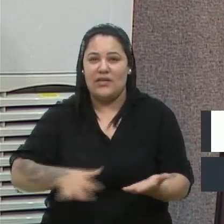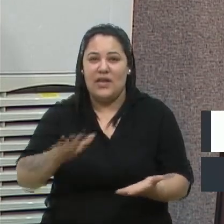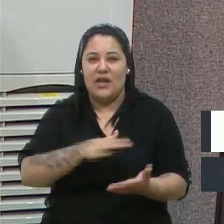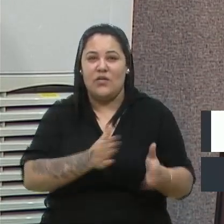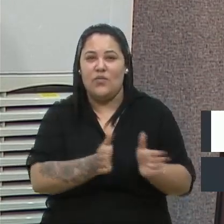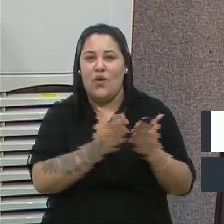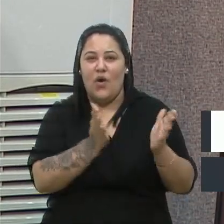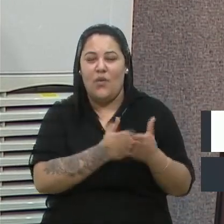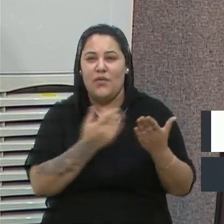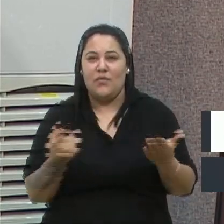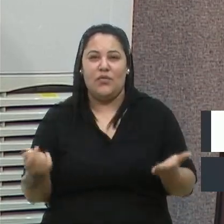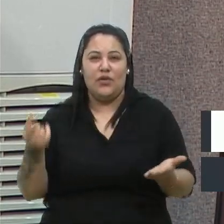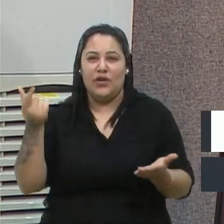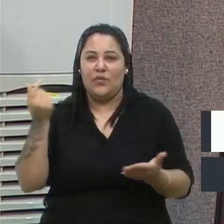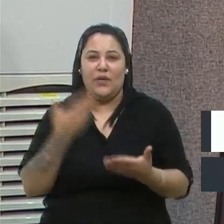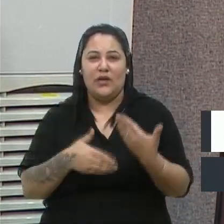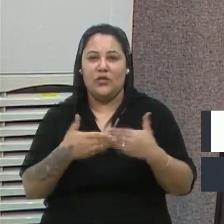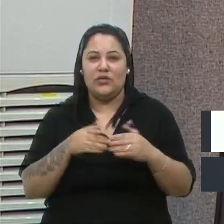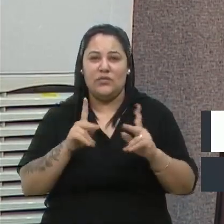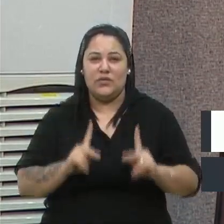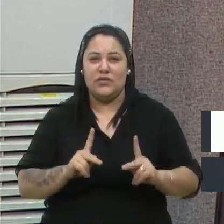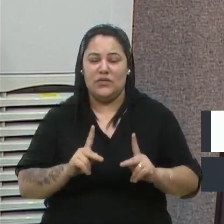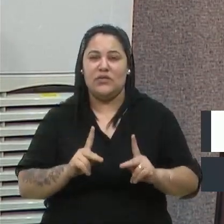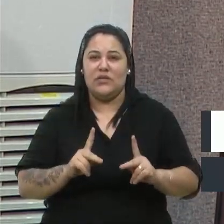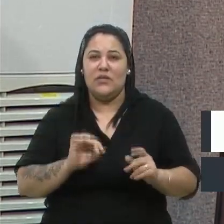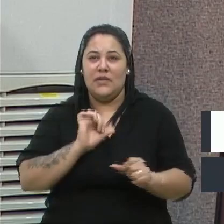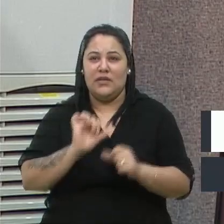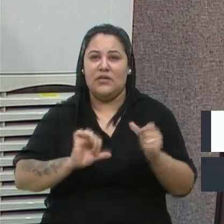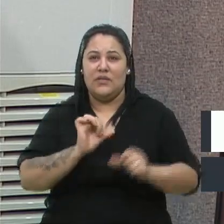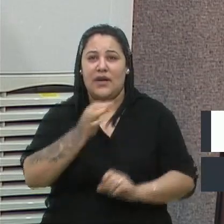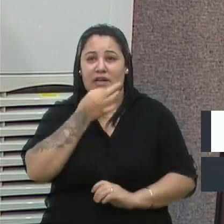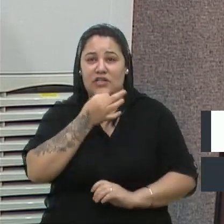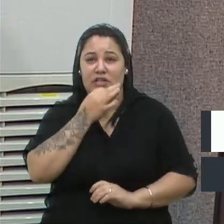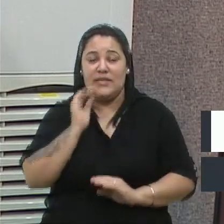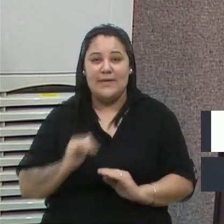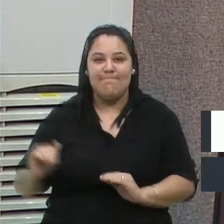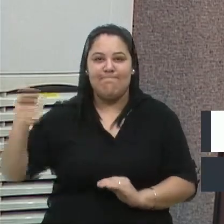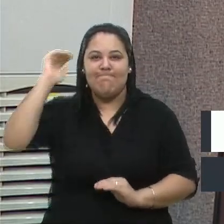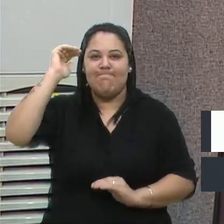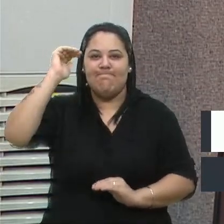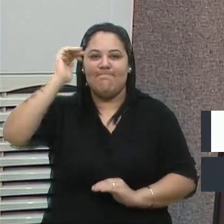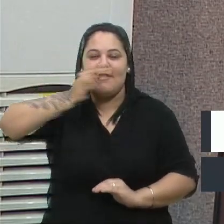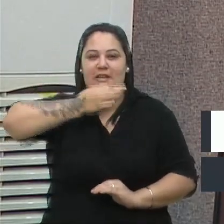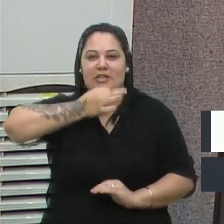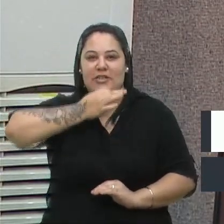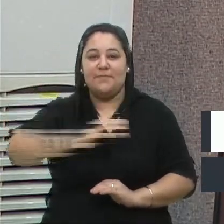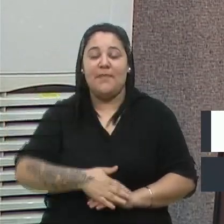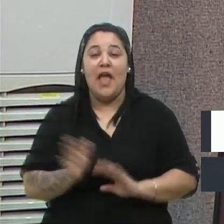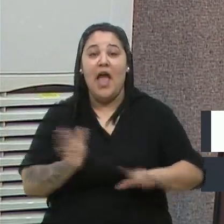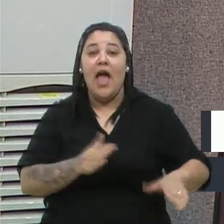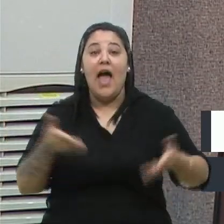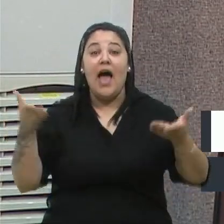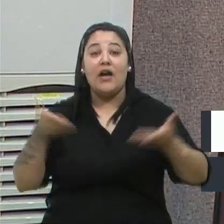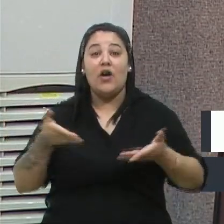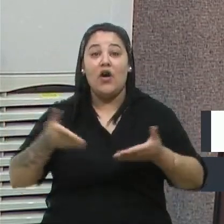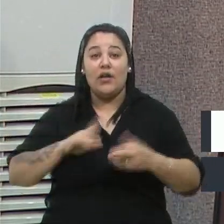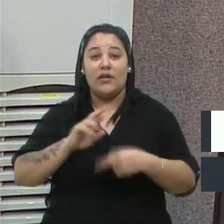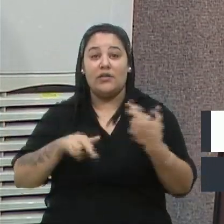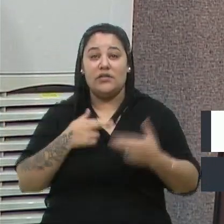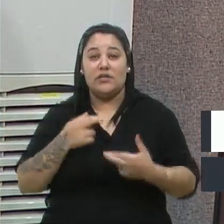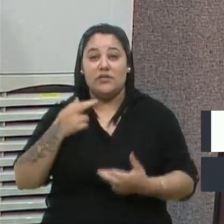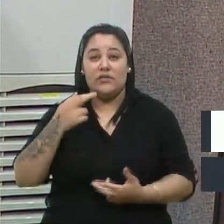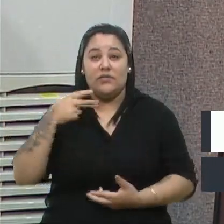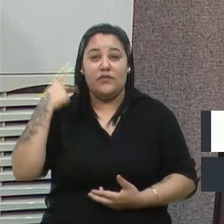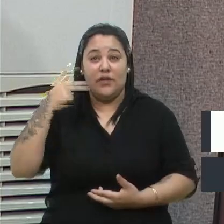para nós mudar Caxias e botar em outro patamar que hoje ela não está. Agora, quanto ao vereador Lucas, o senhor deve ter